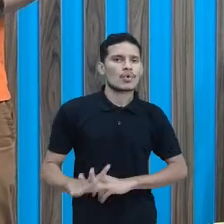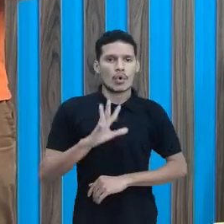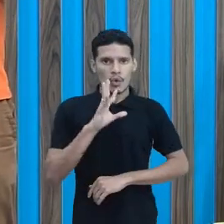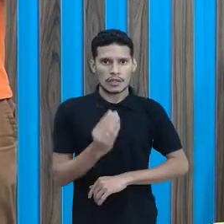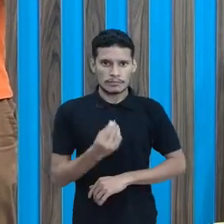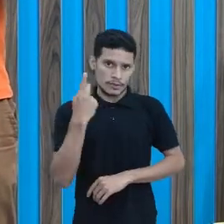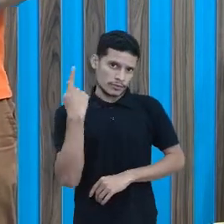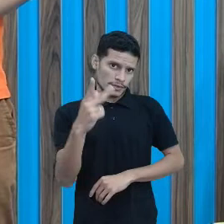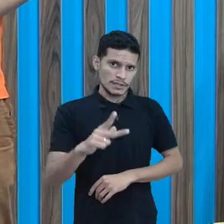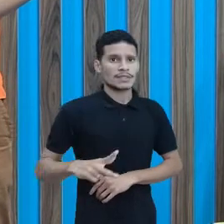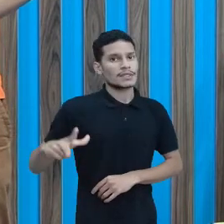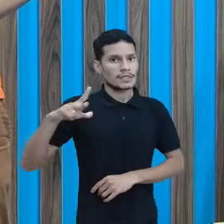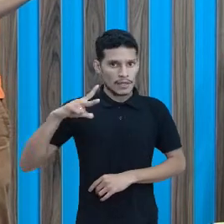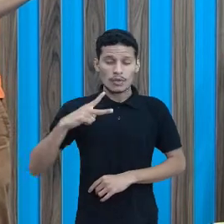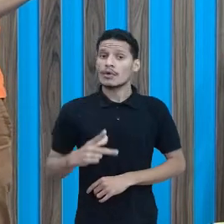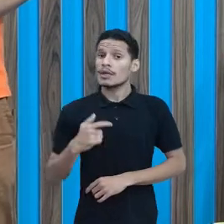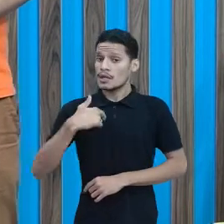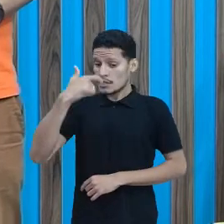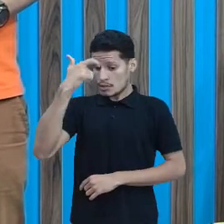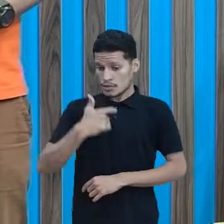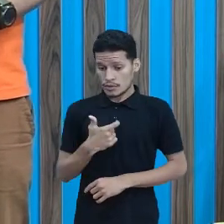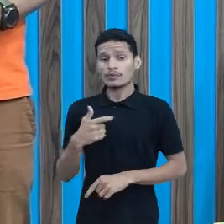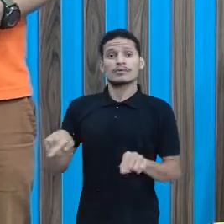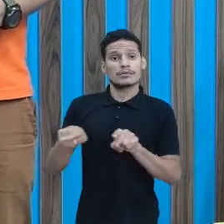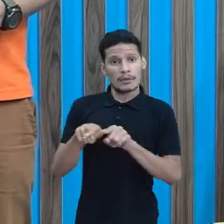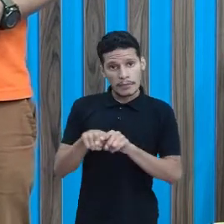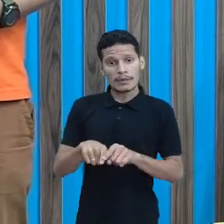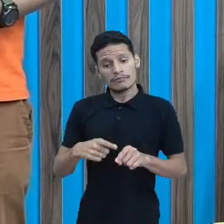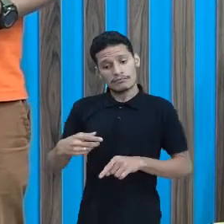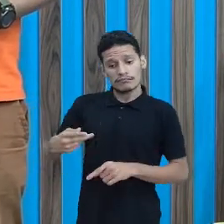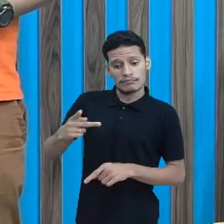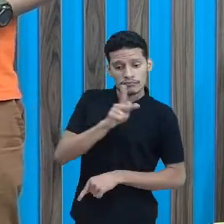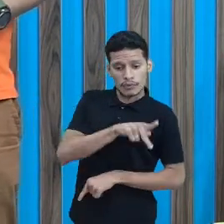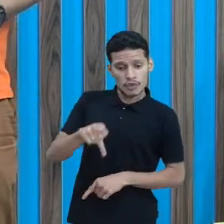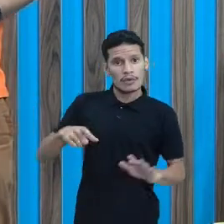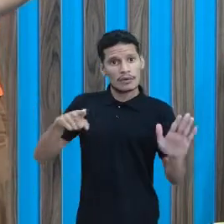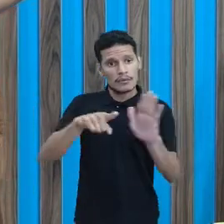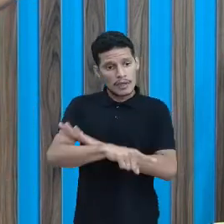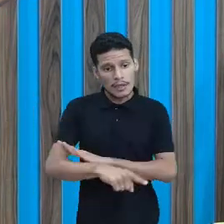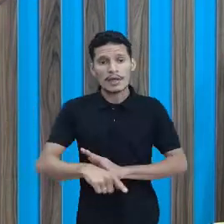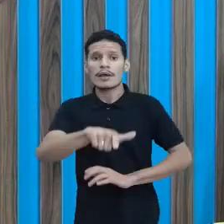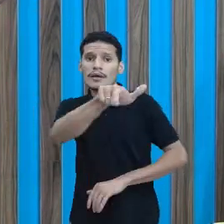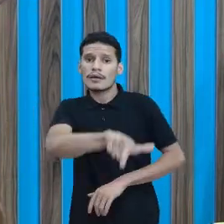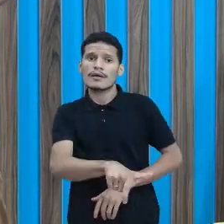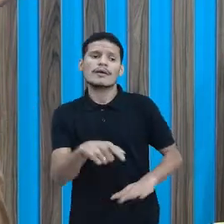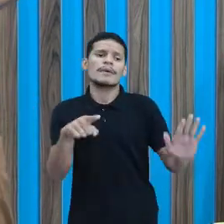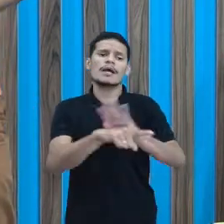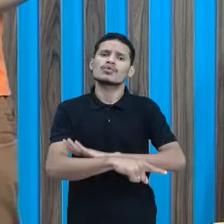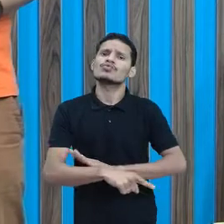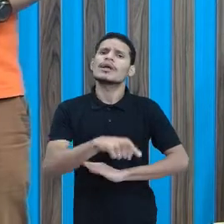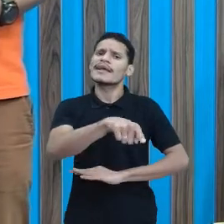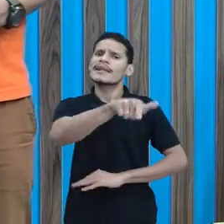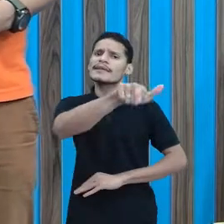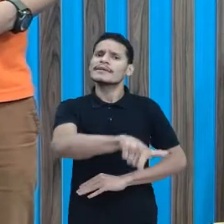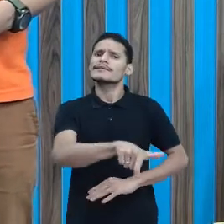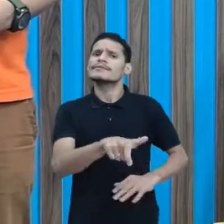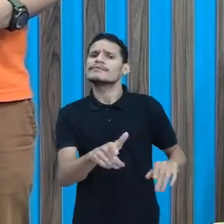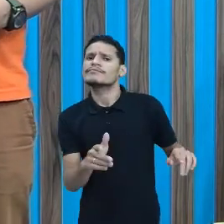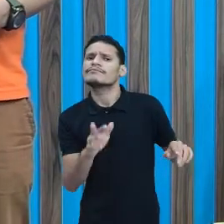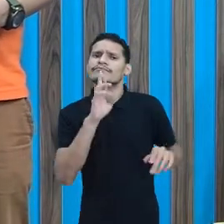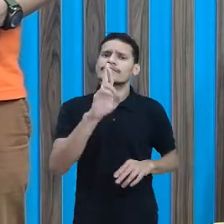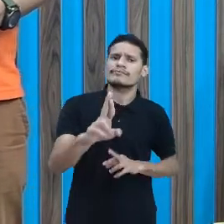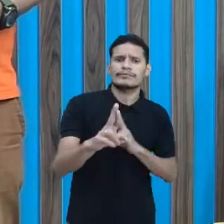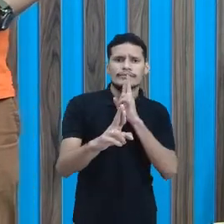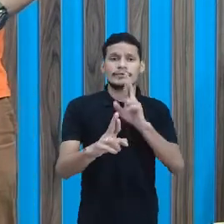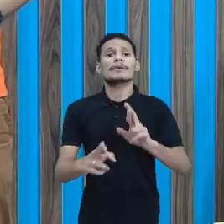certo? Então, somente com o professor em sala de aula também. Pode perguntar, professor, professora, pode perguntar, pode mandar a pergunta para a gente